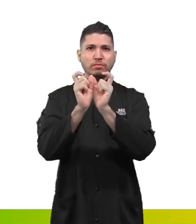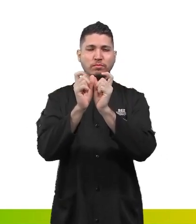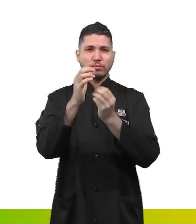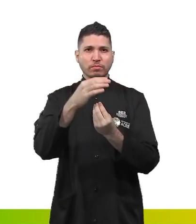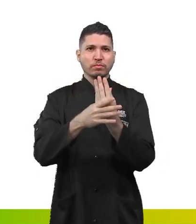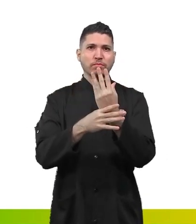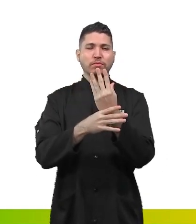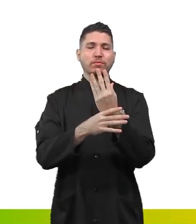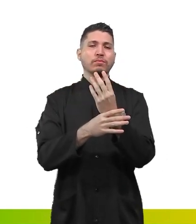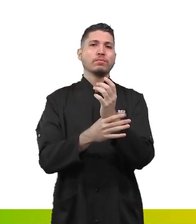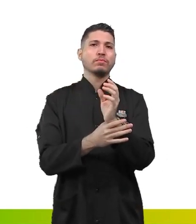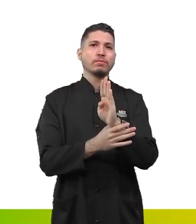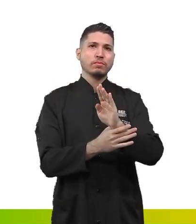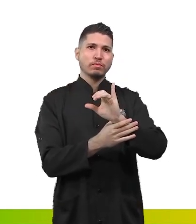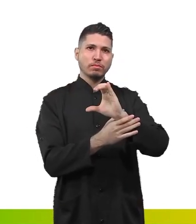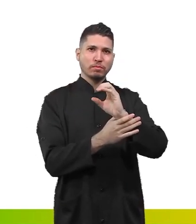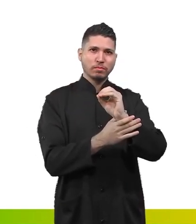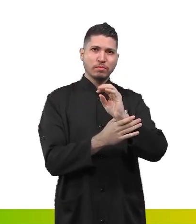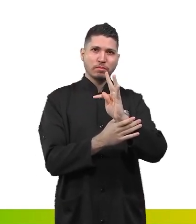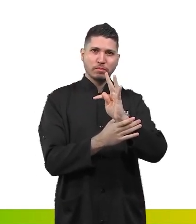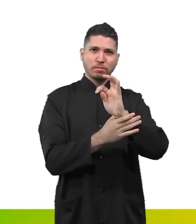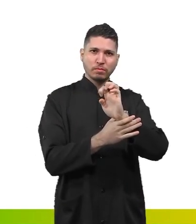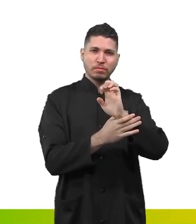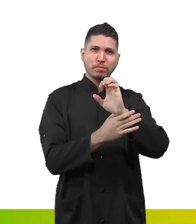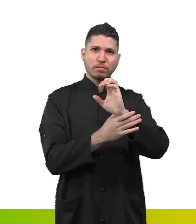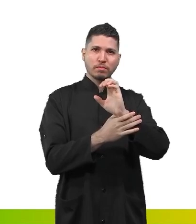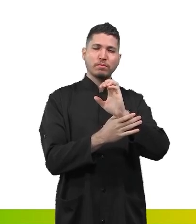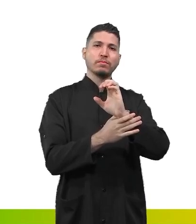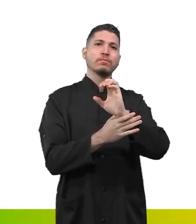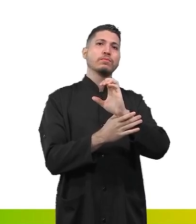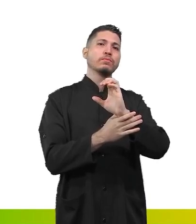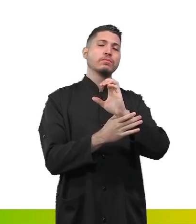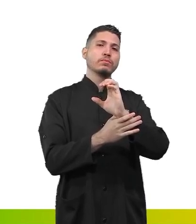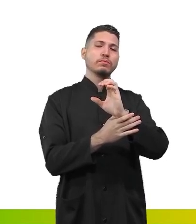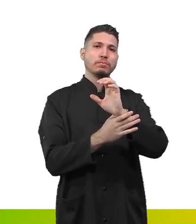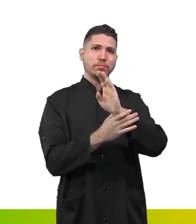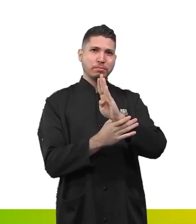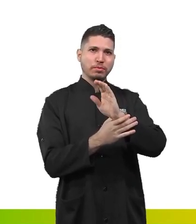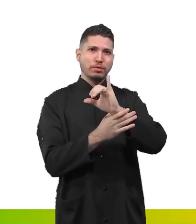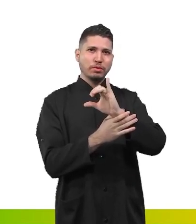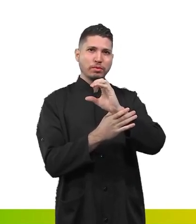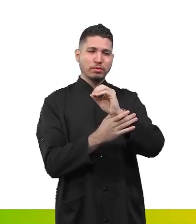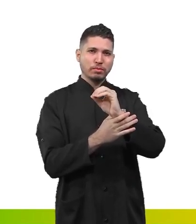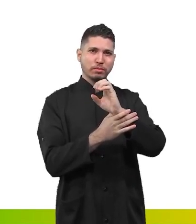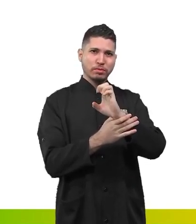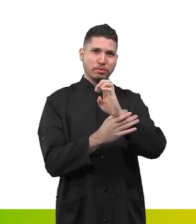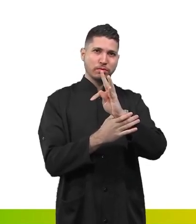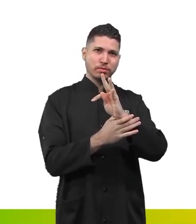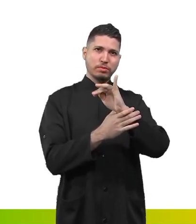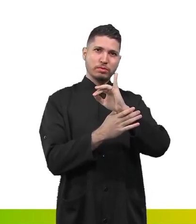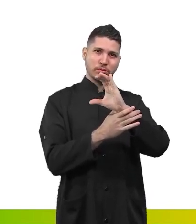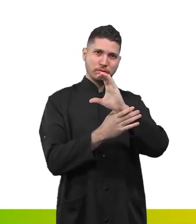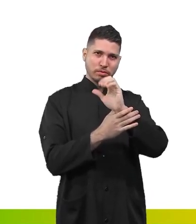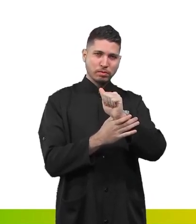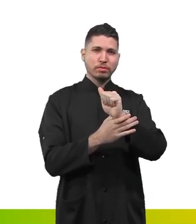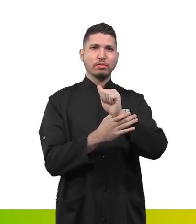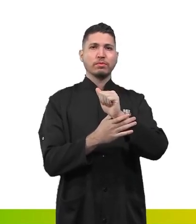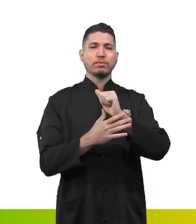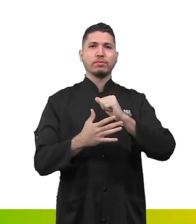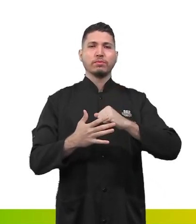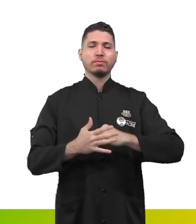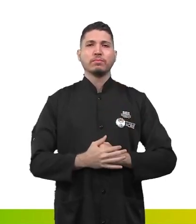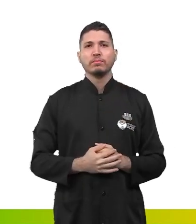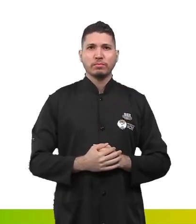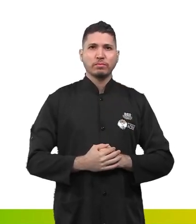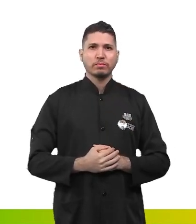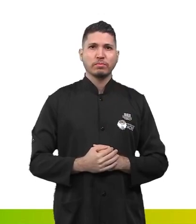a bioética é a ética da vida ou ética prática. É um campo de estudo